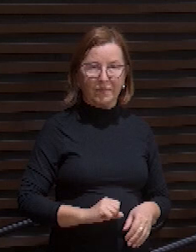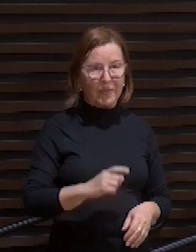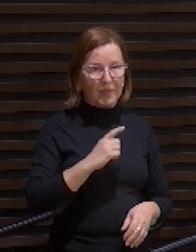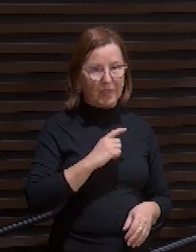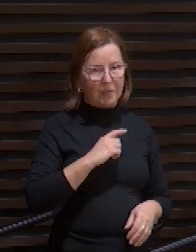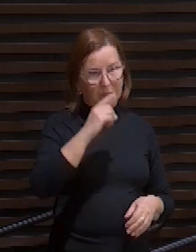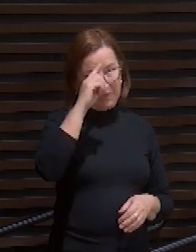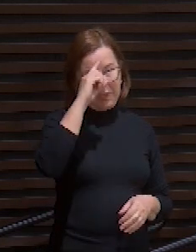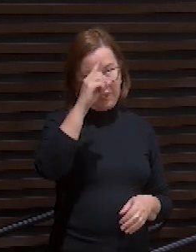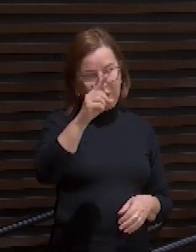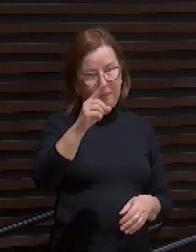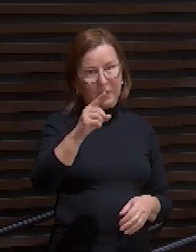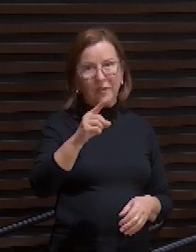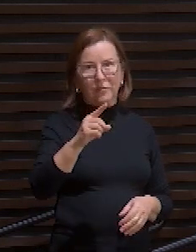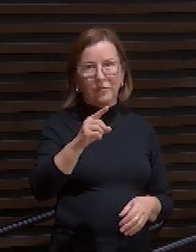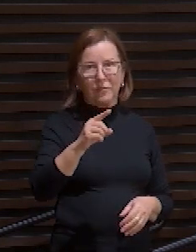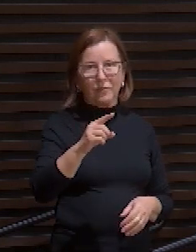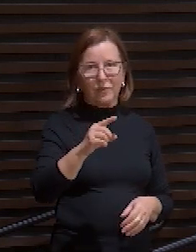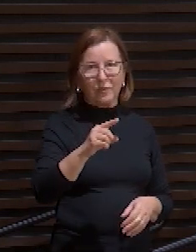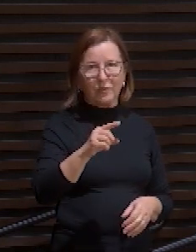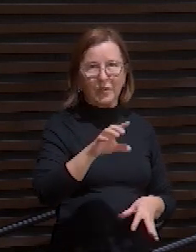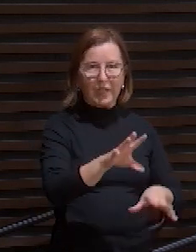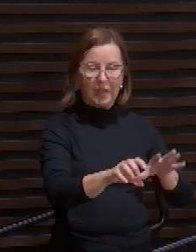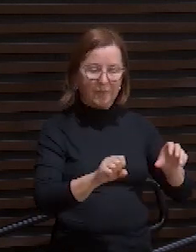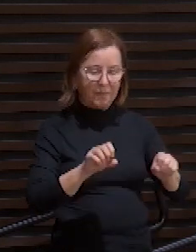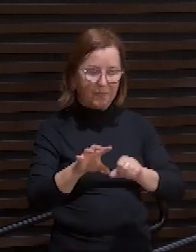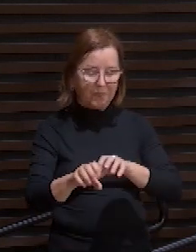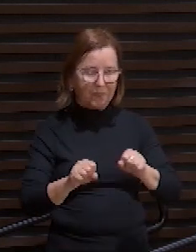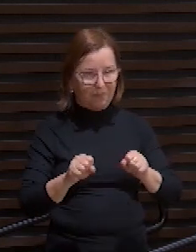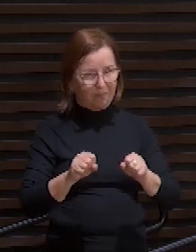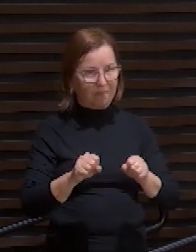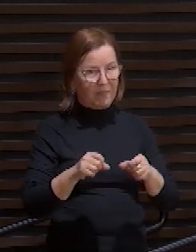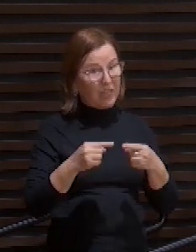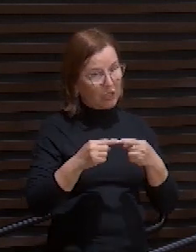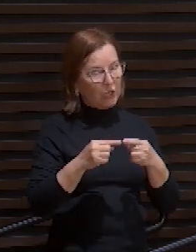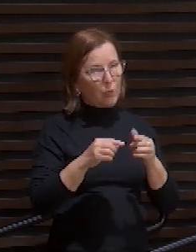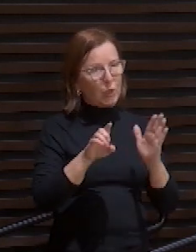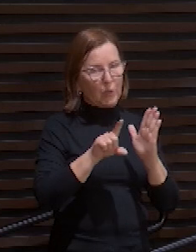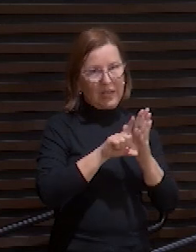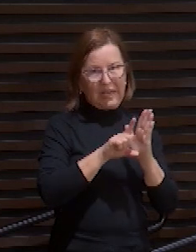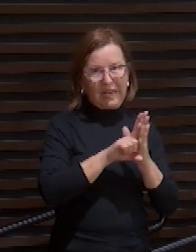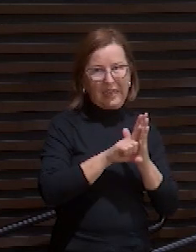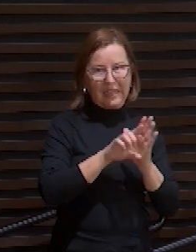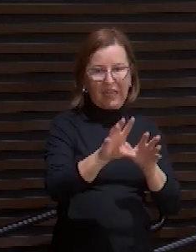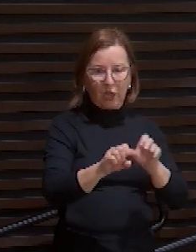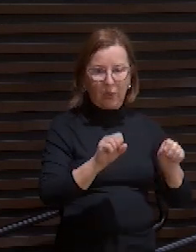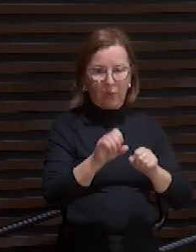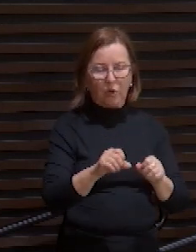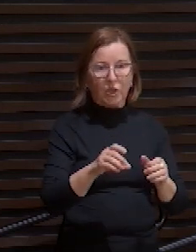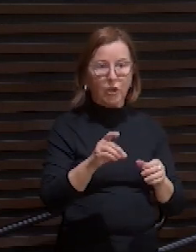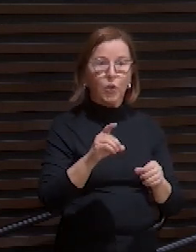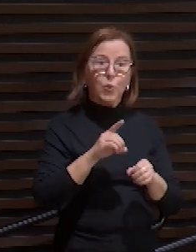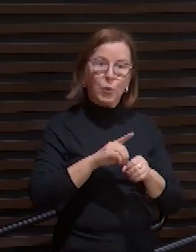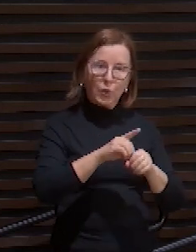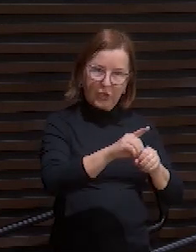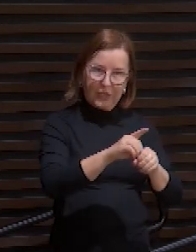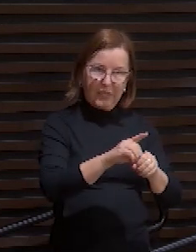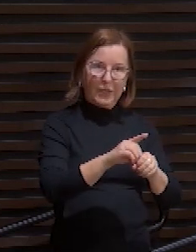têm mandamento de recolher, de acordo com a lei, os dízimos do povo, ou